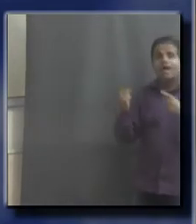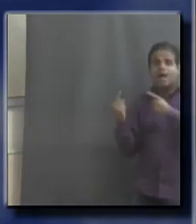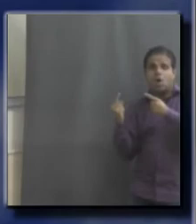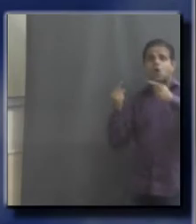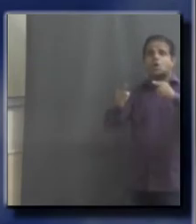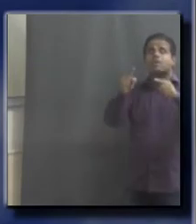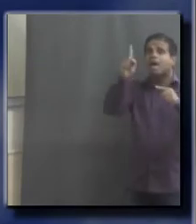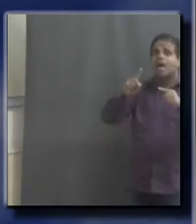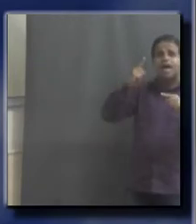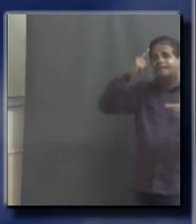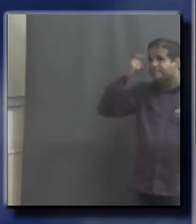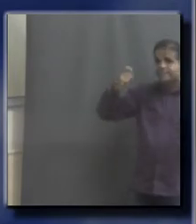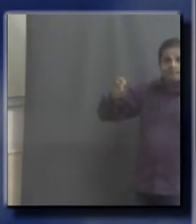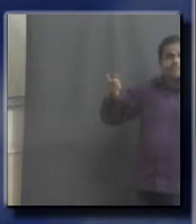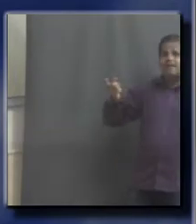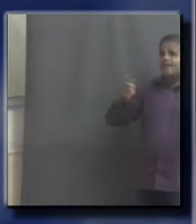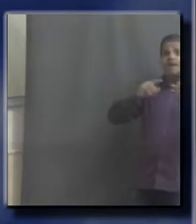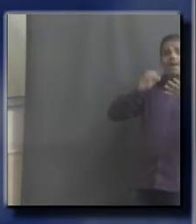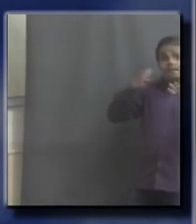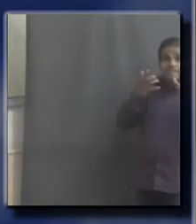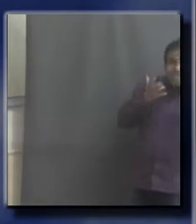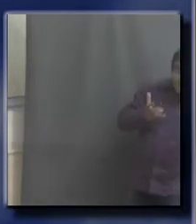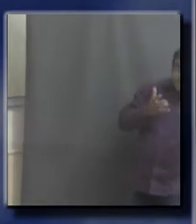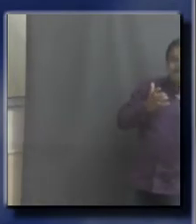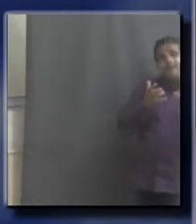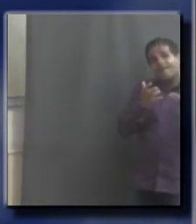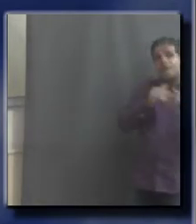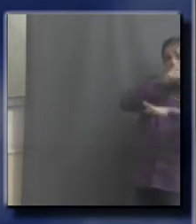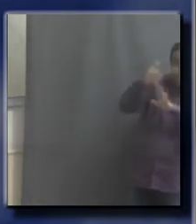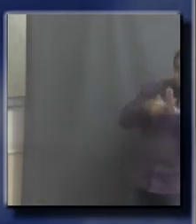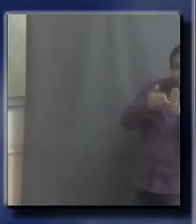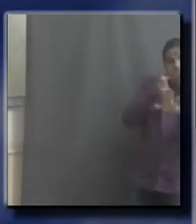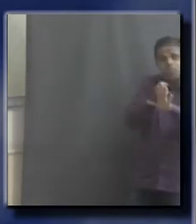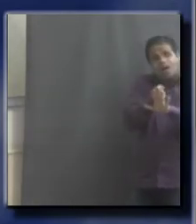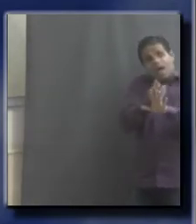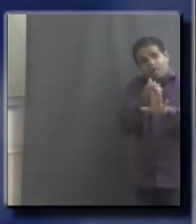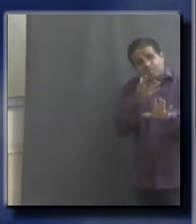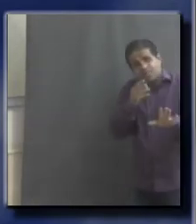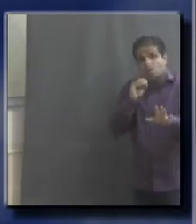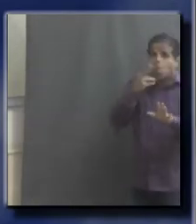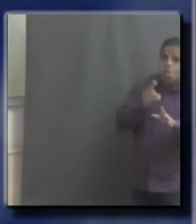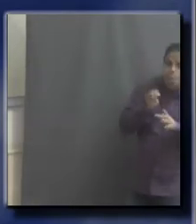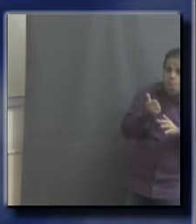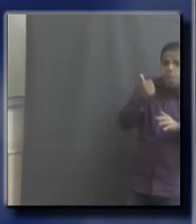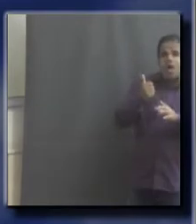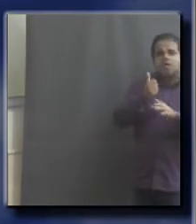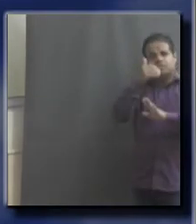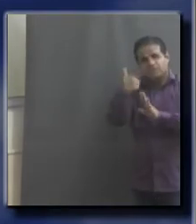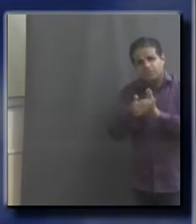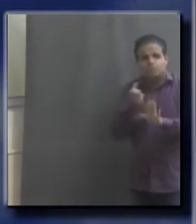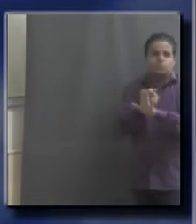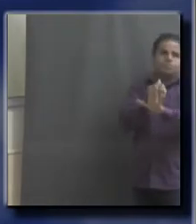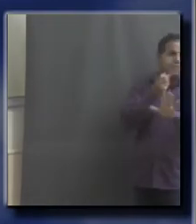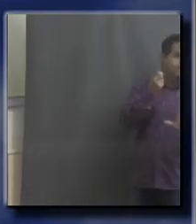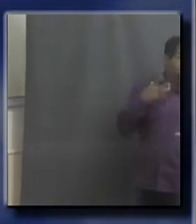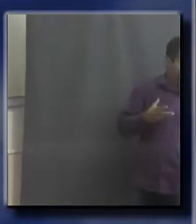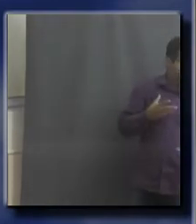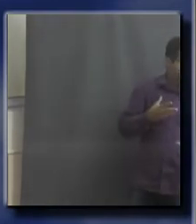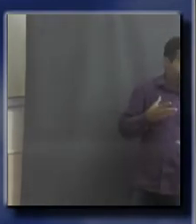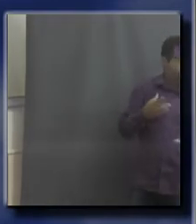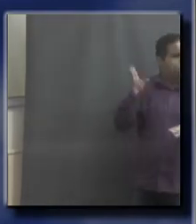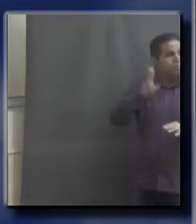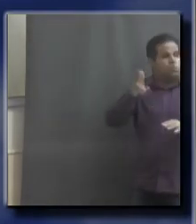é a ideia de totalmente à distância ou quase tudo à distância. Porque usar os recursos nós